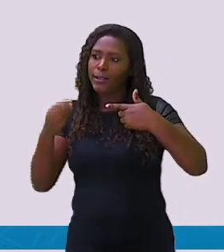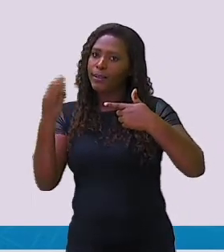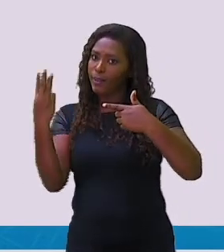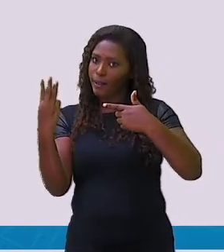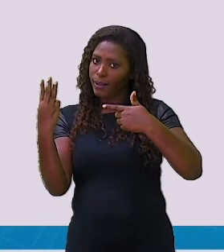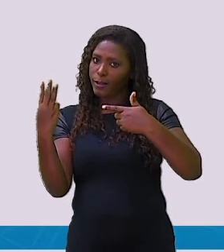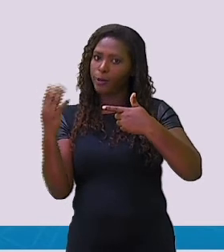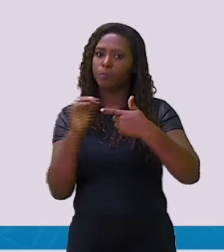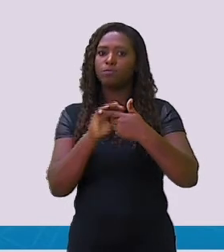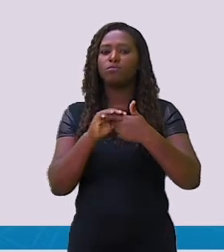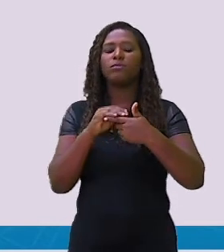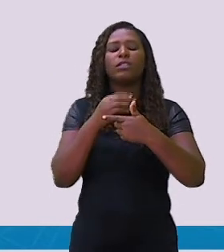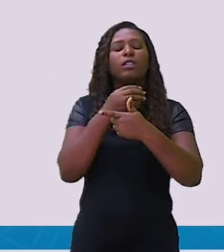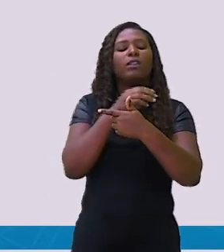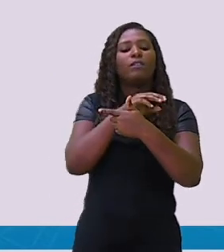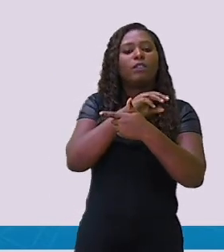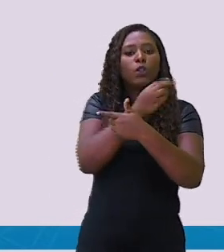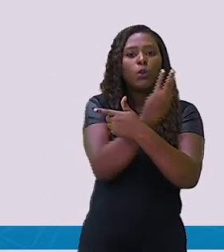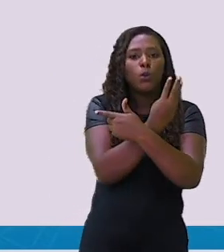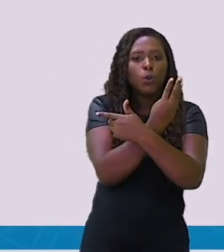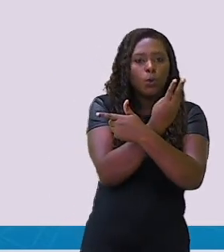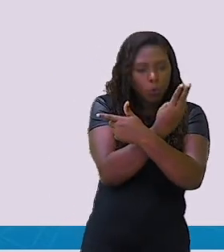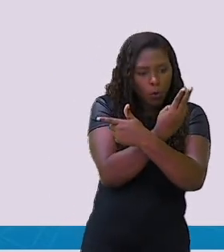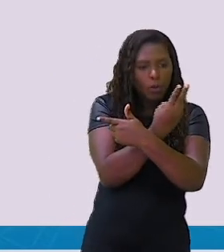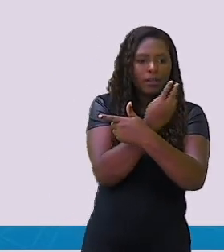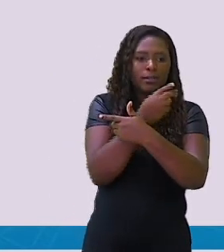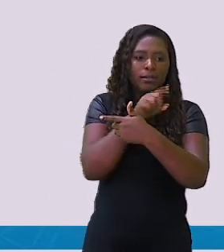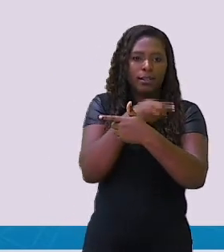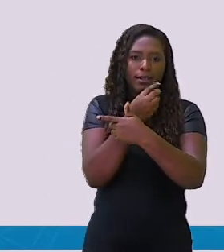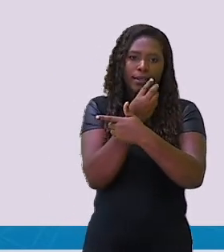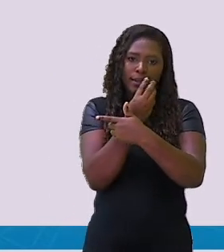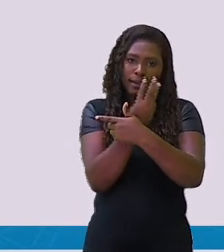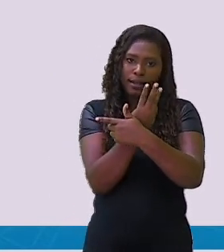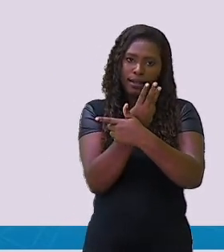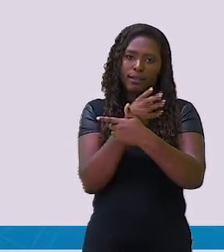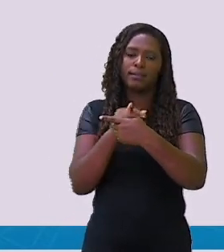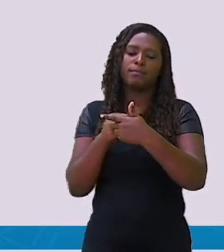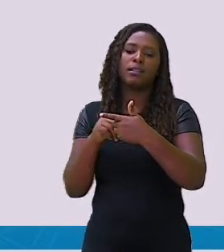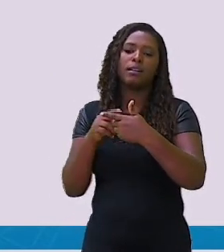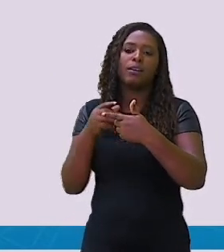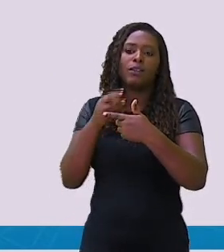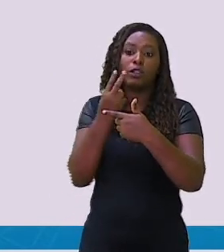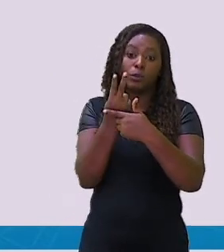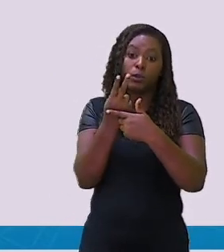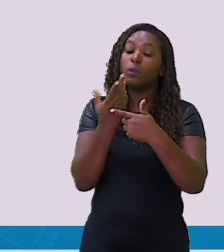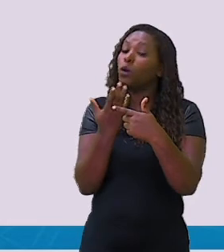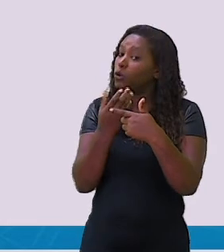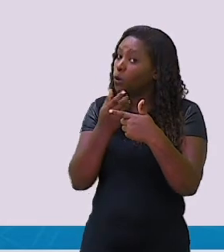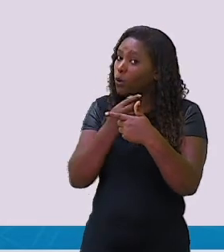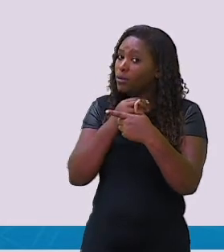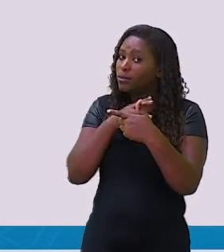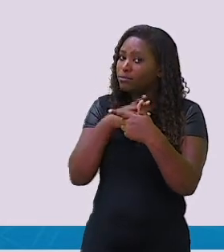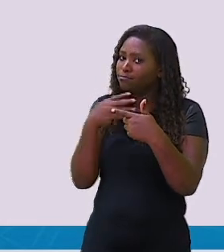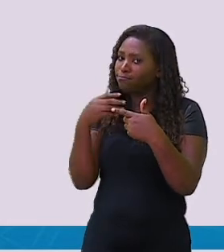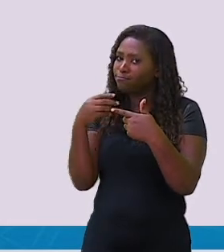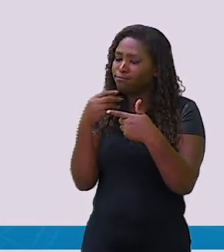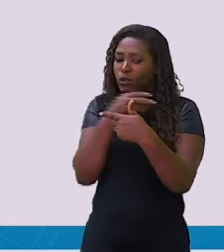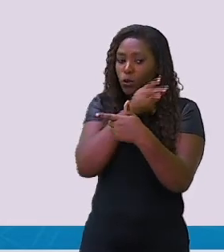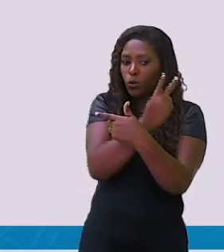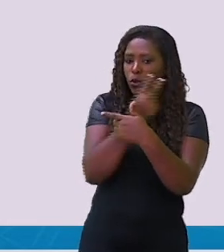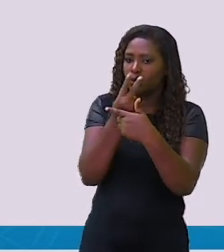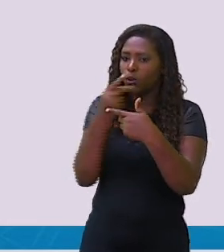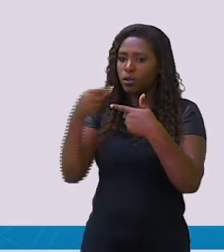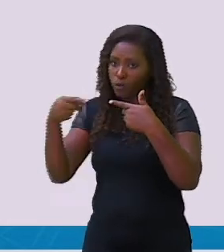dois um repete o três e vou dividir por 3 = 11